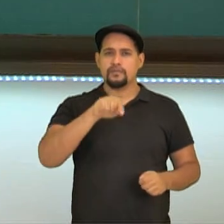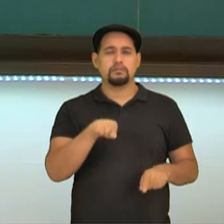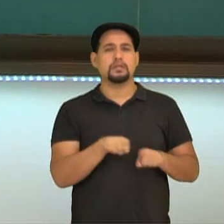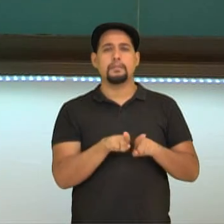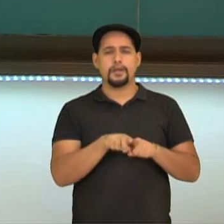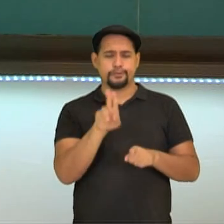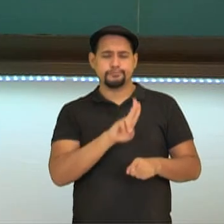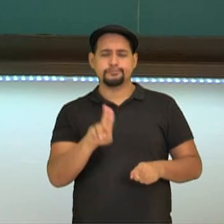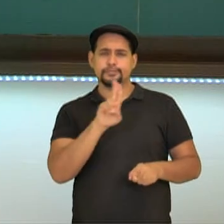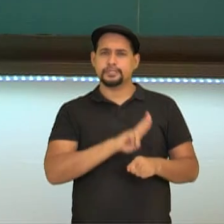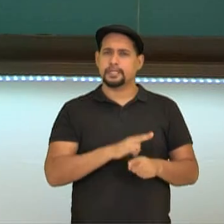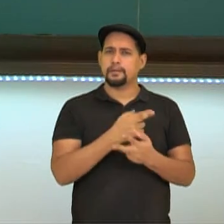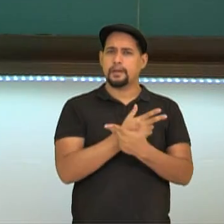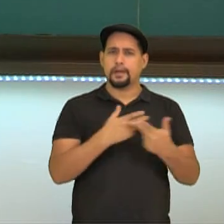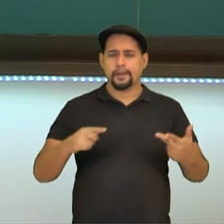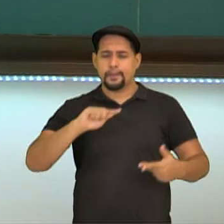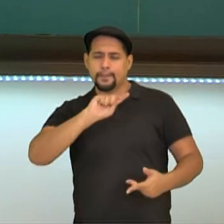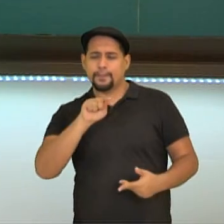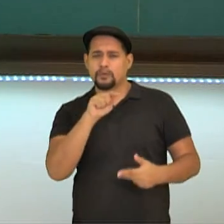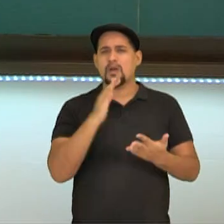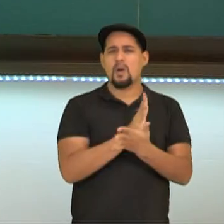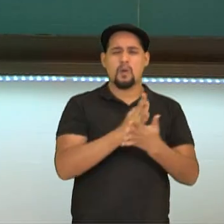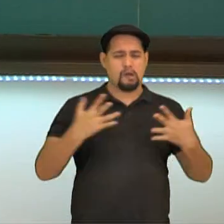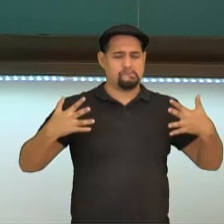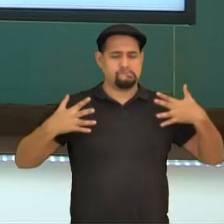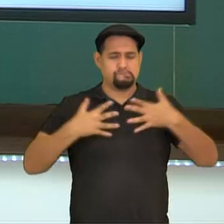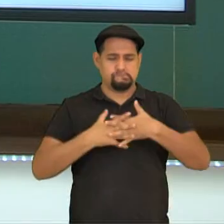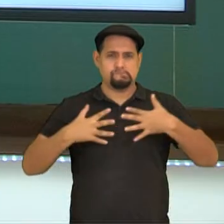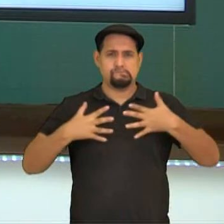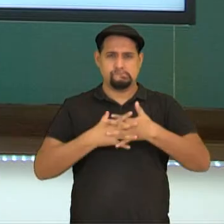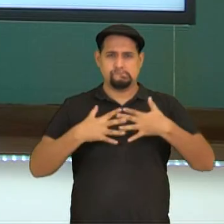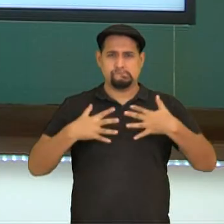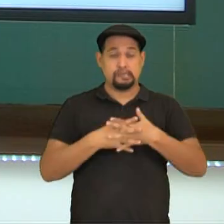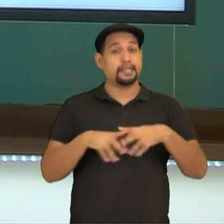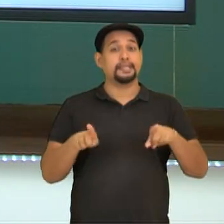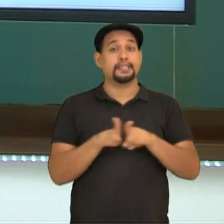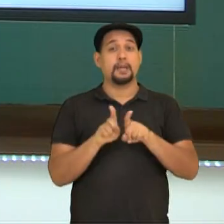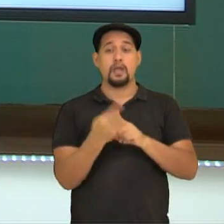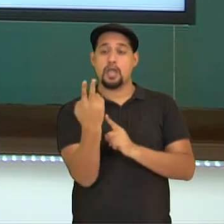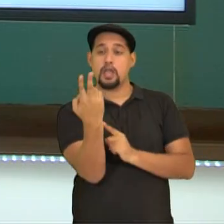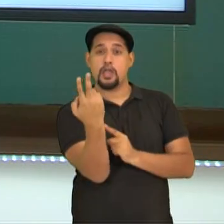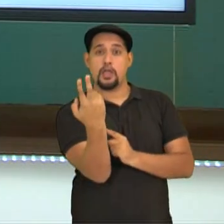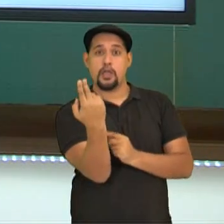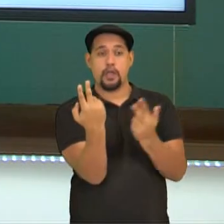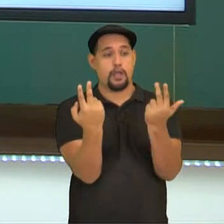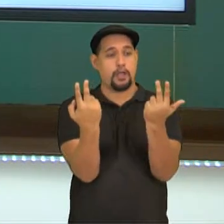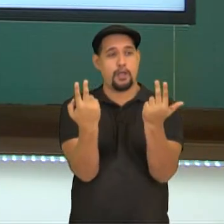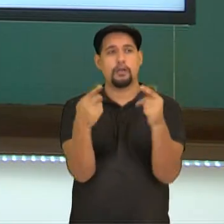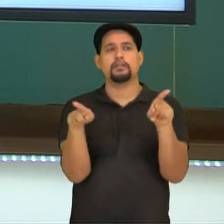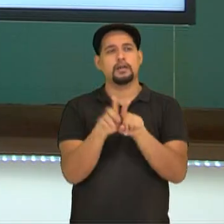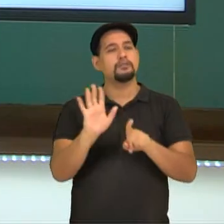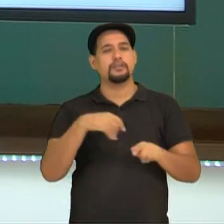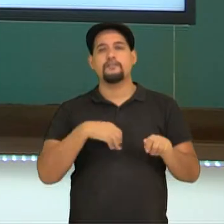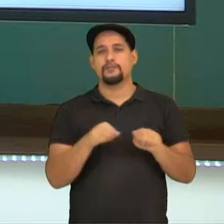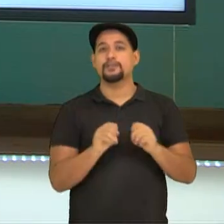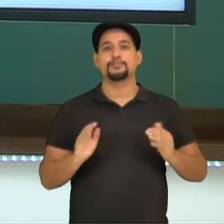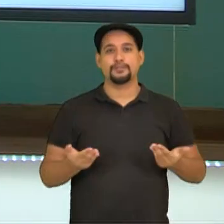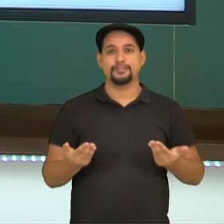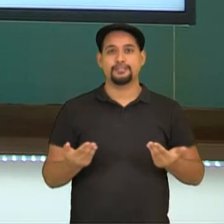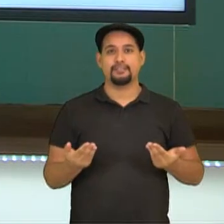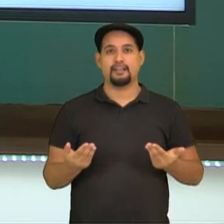Interpretamos enunciados com pontuações equivocadas e ambíguas. Foi isso que nós fizemos